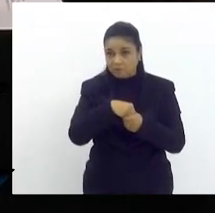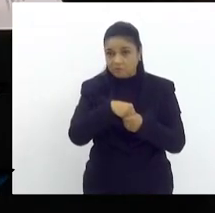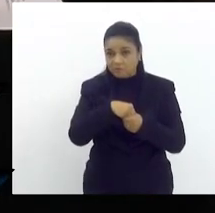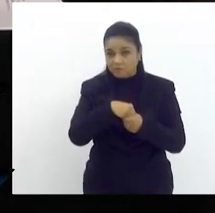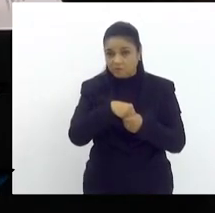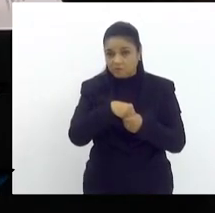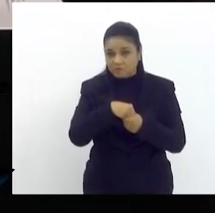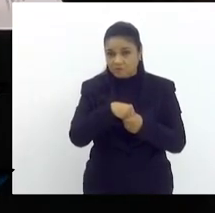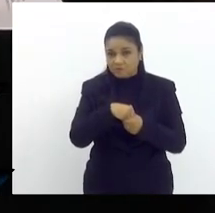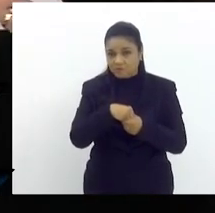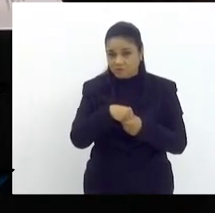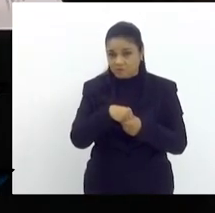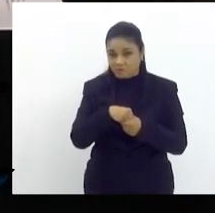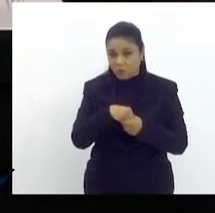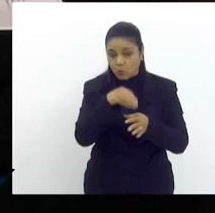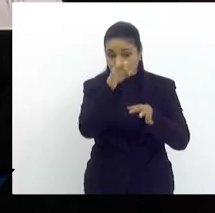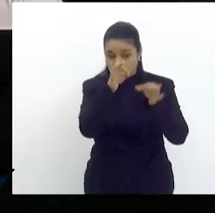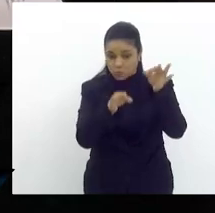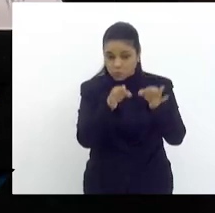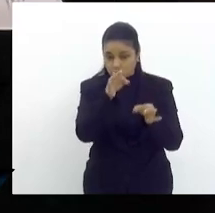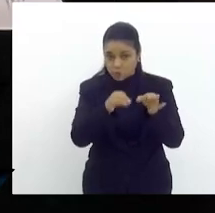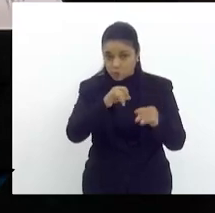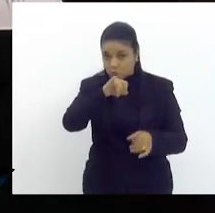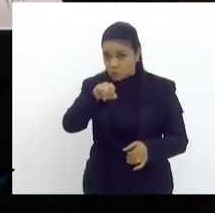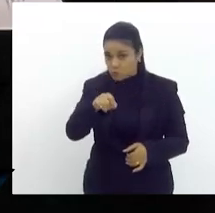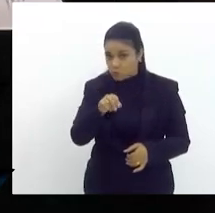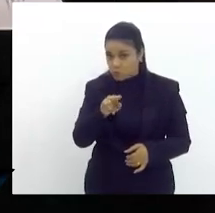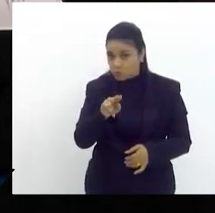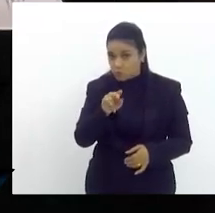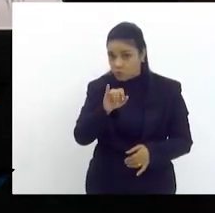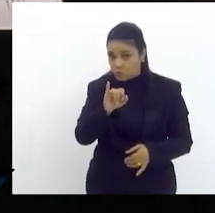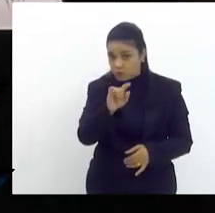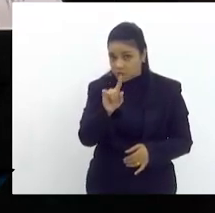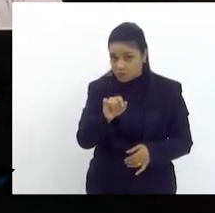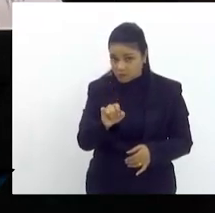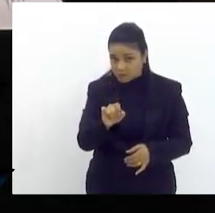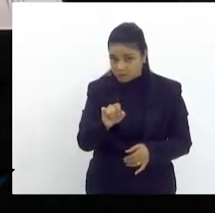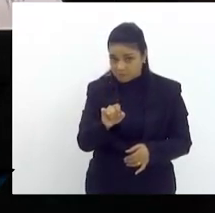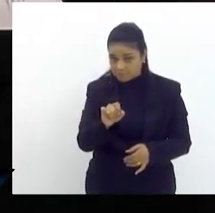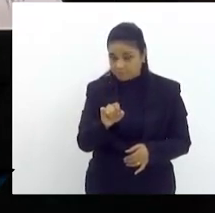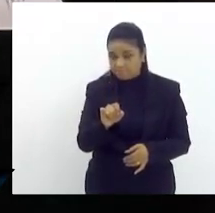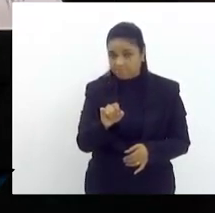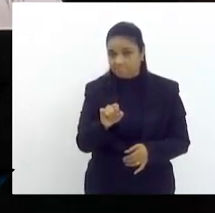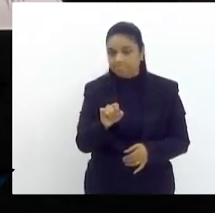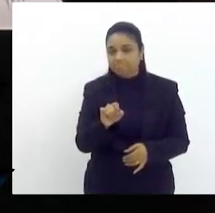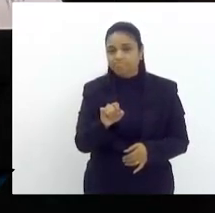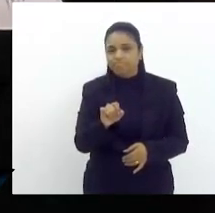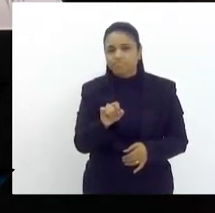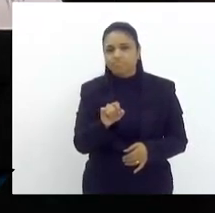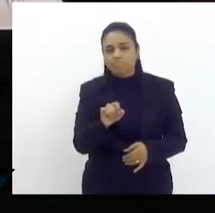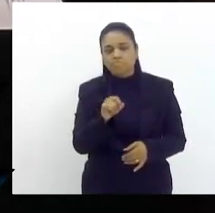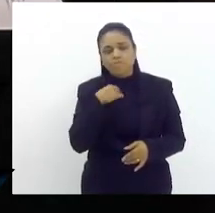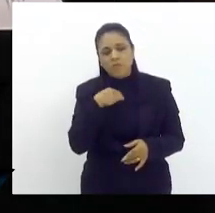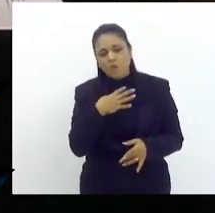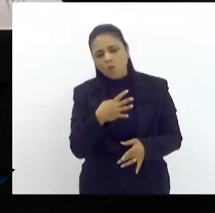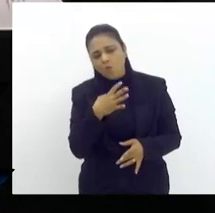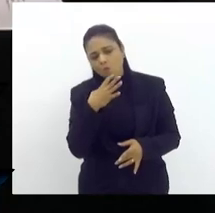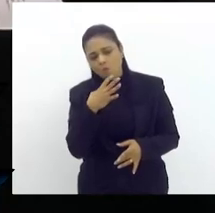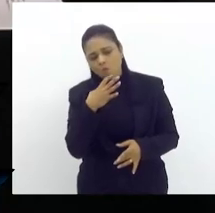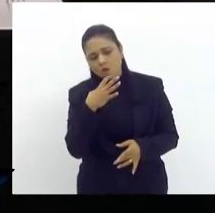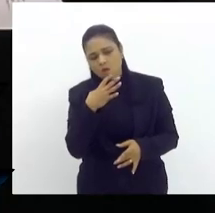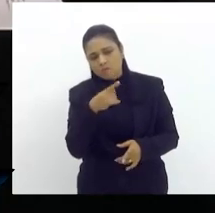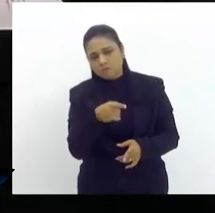o magistrado diante de tudo aquilo que ele teve conhecimento